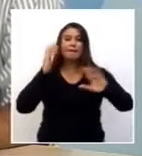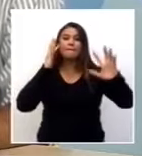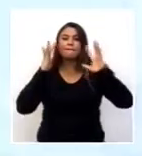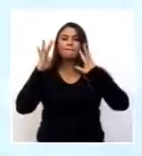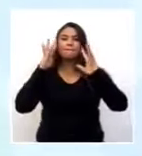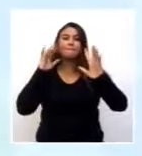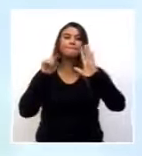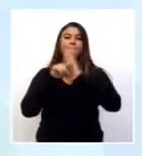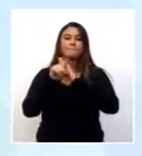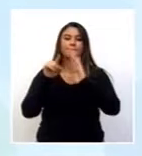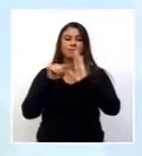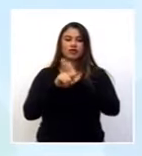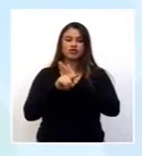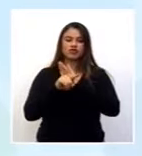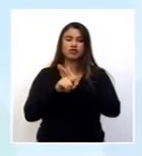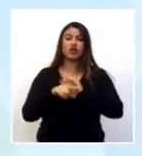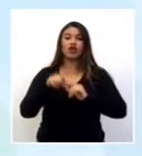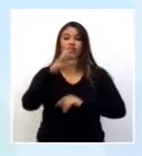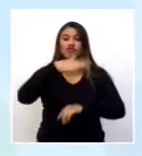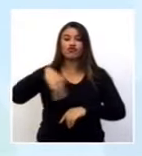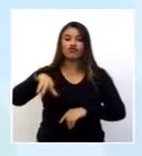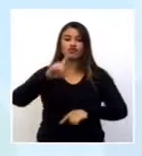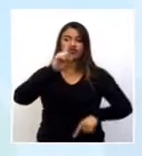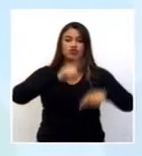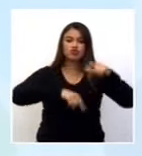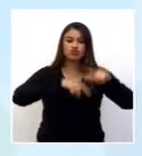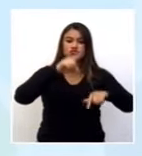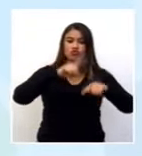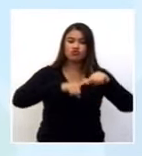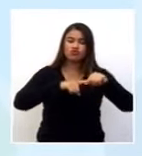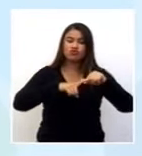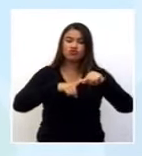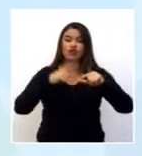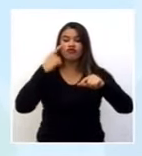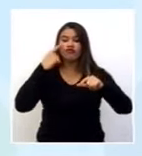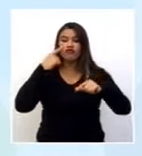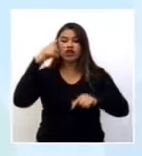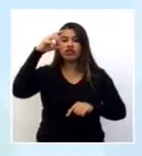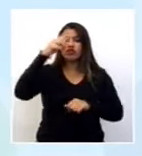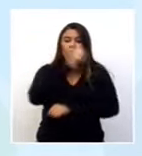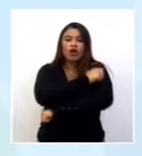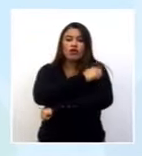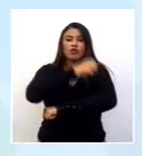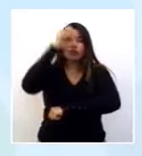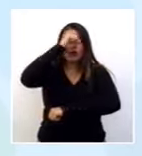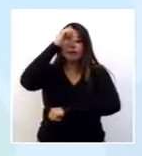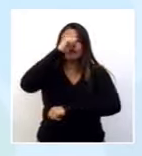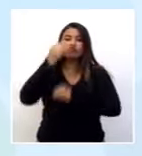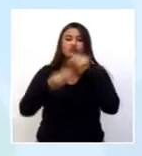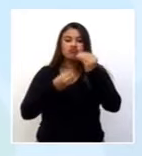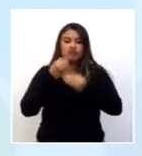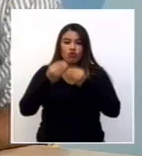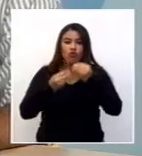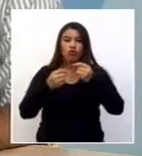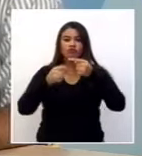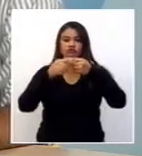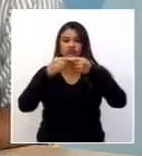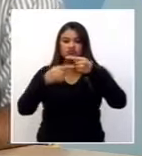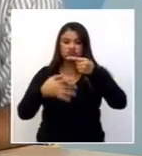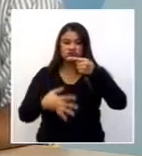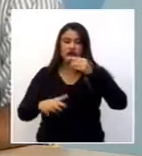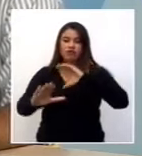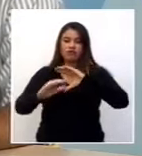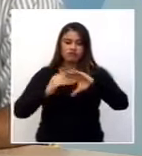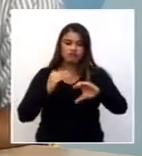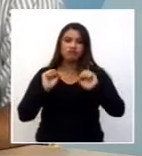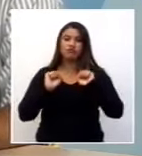O que você está usando para fazer o acompanhamento do progresso das aprendizagens dos estudantes? Tá? Vocês terão aí,